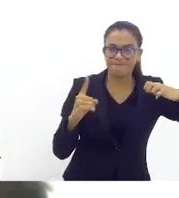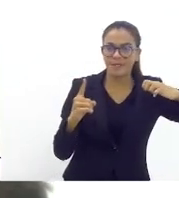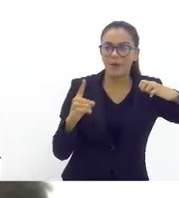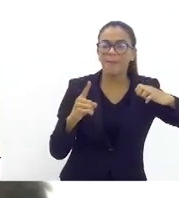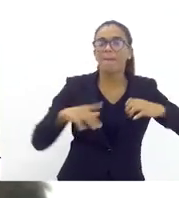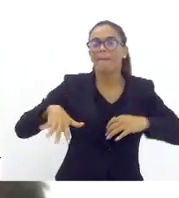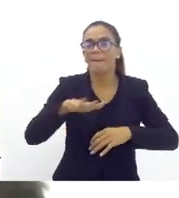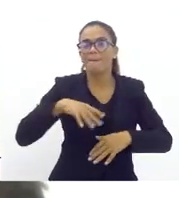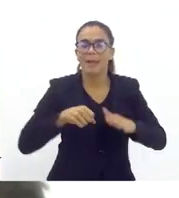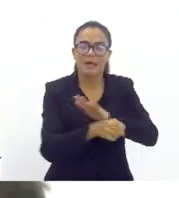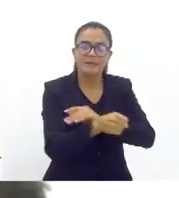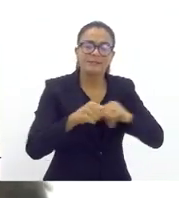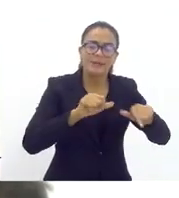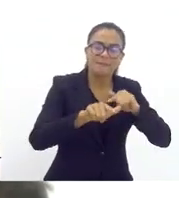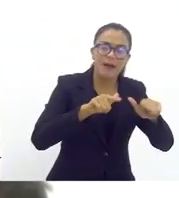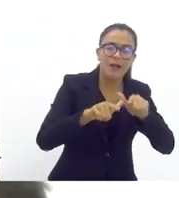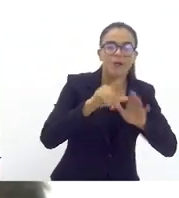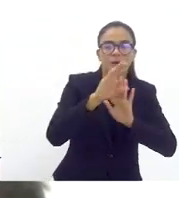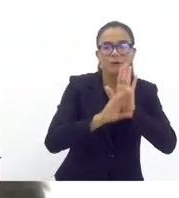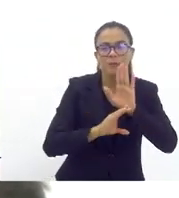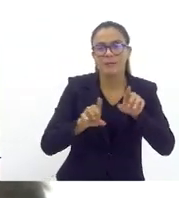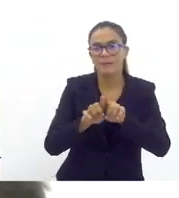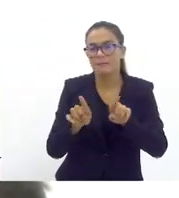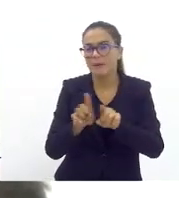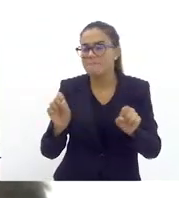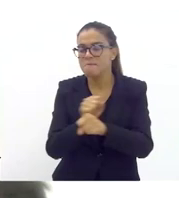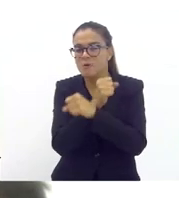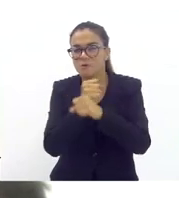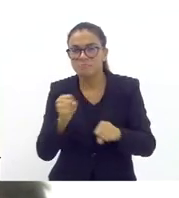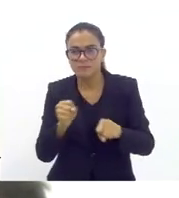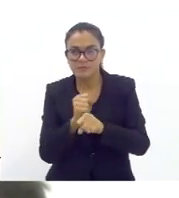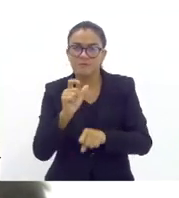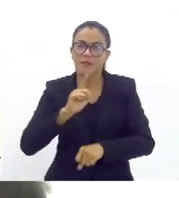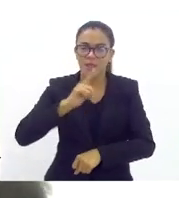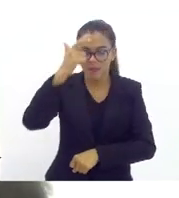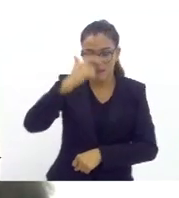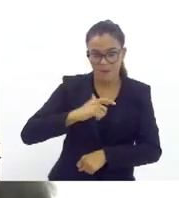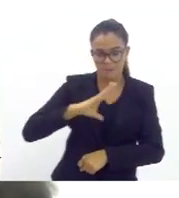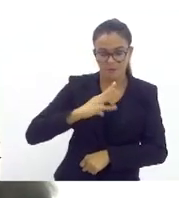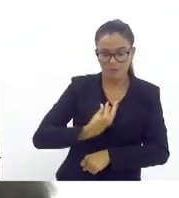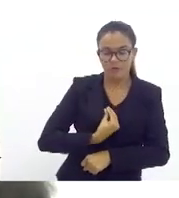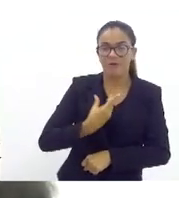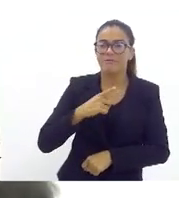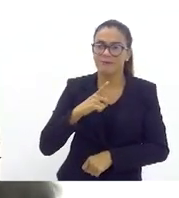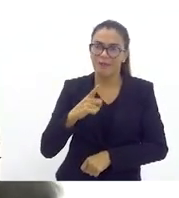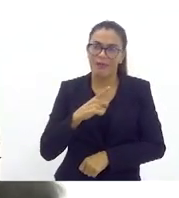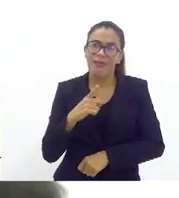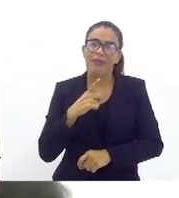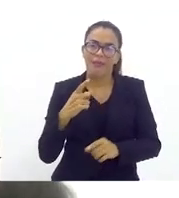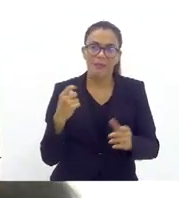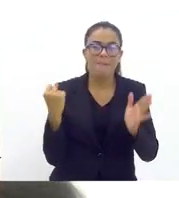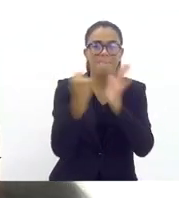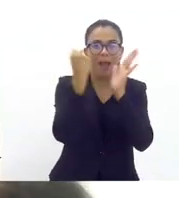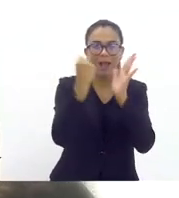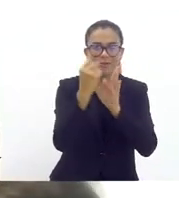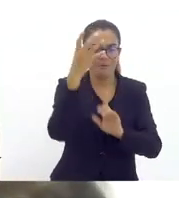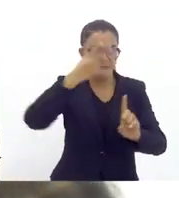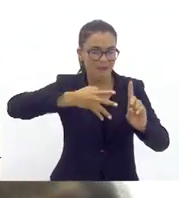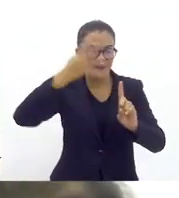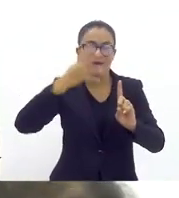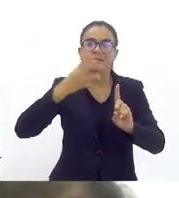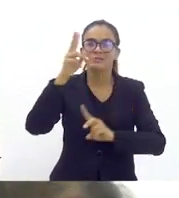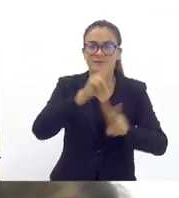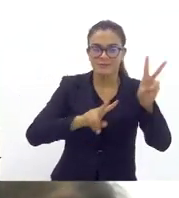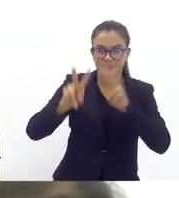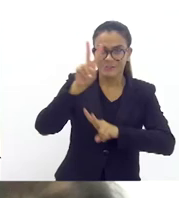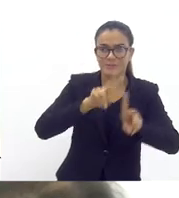trabalho, então, currículos que são impossíveis de se ter, sendo pessoas trans, sendo pessoas que têm os marcadores sociais da diferença, até